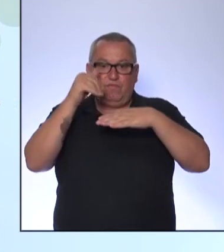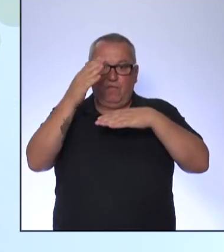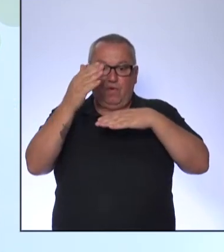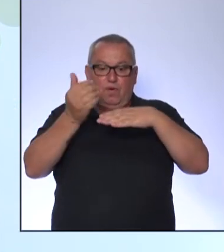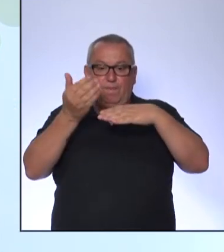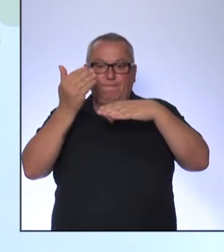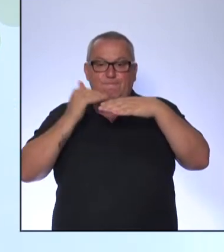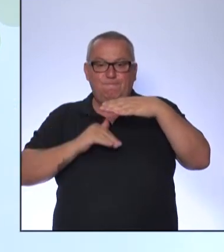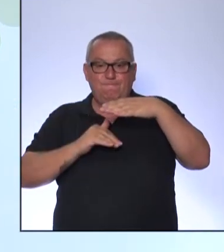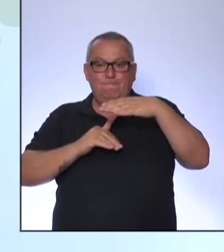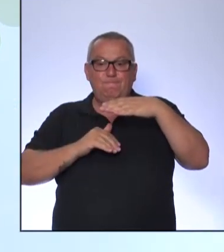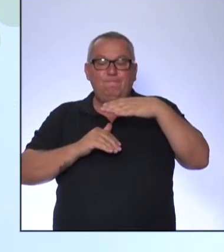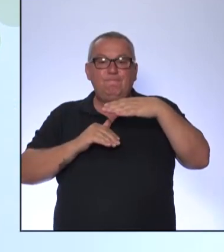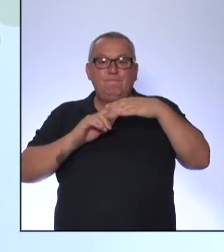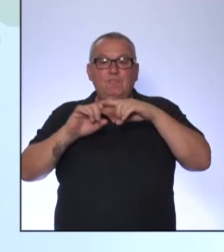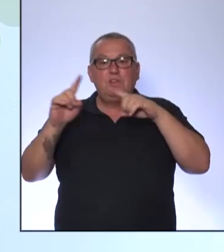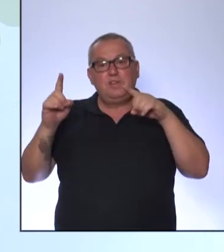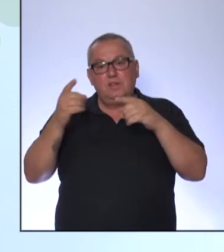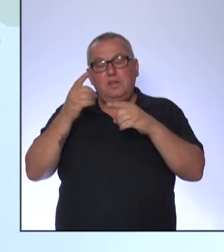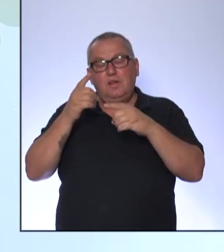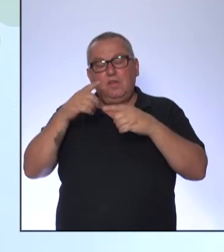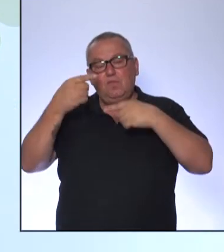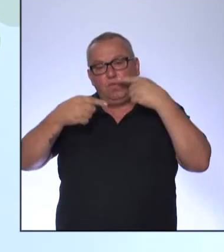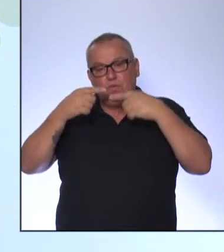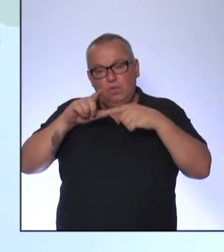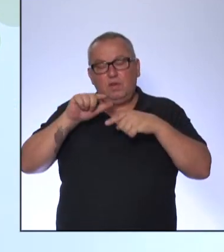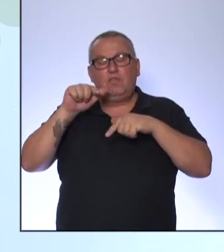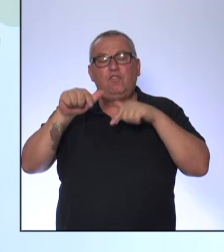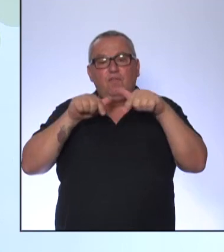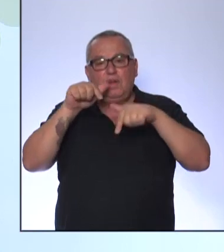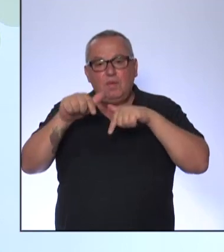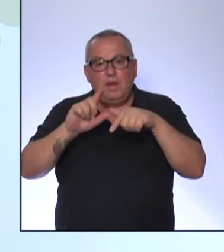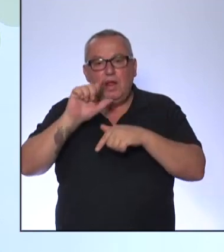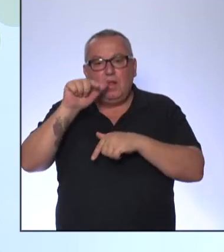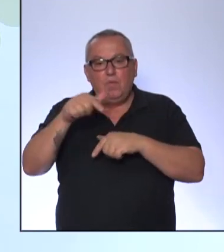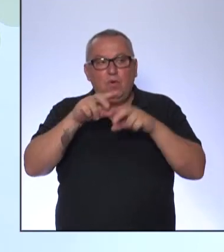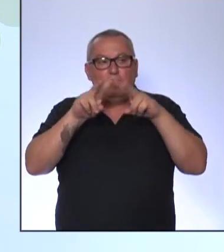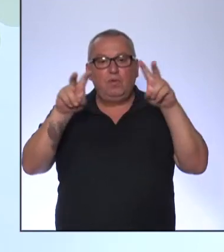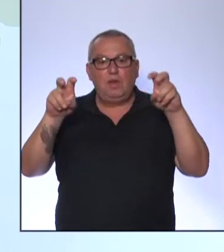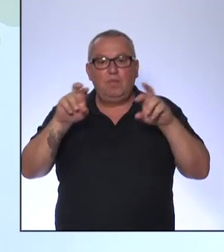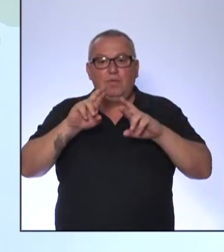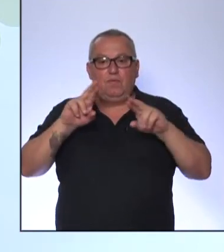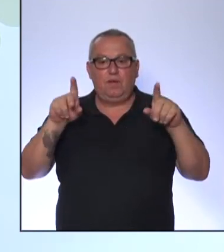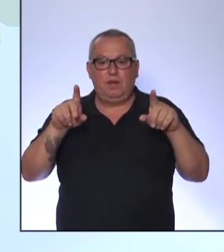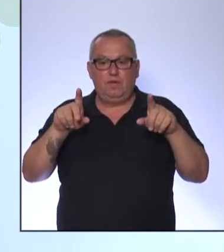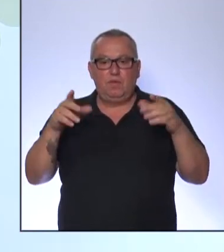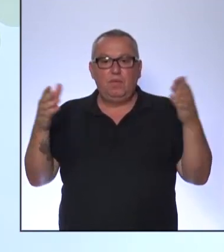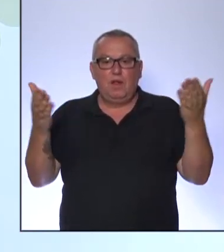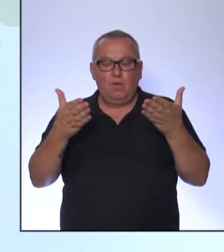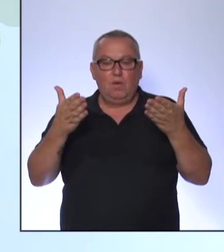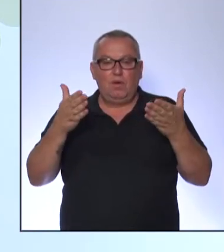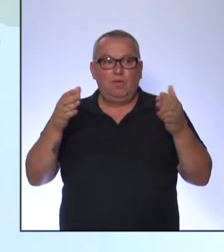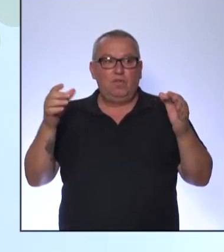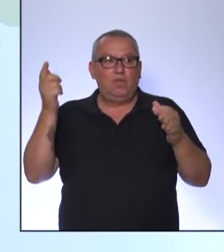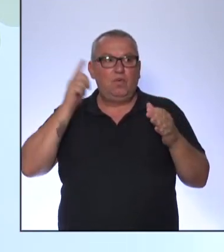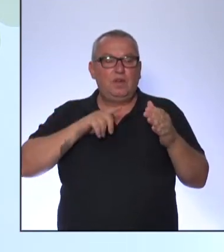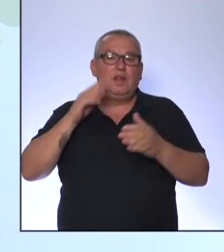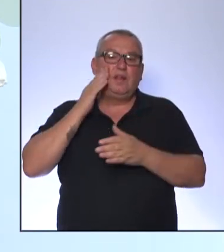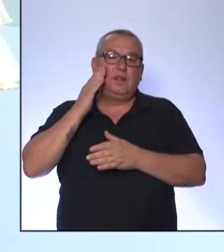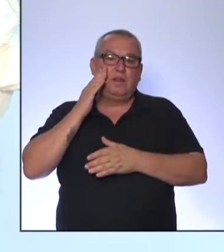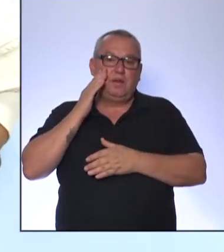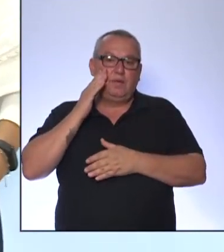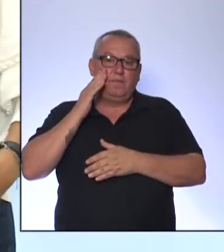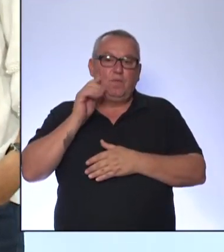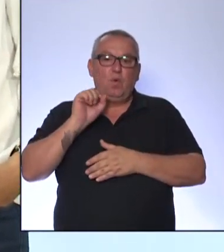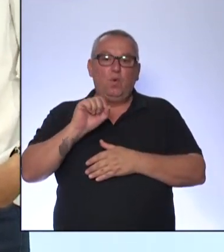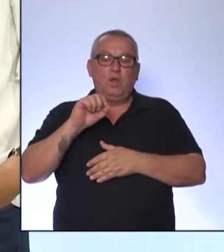parte externa, e aí são discussões que elas podem ser trabalhadas, de repente, numa temática diferente. Para agora, a gente consegue entender, então,